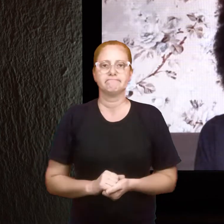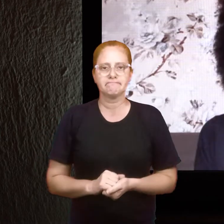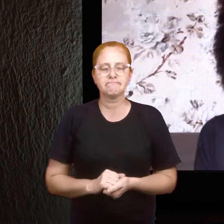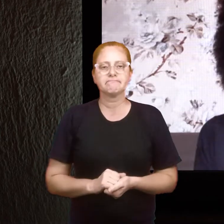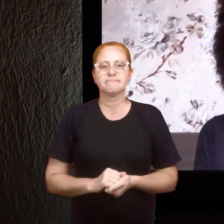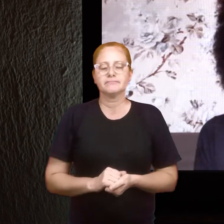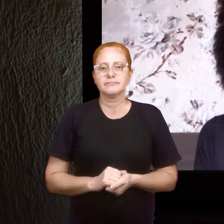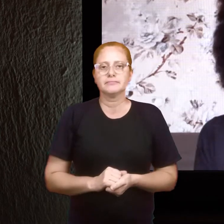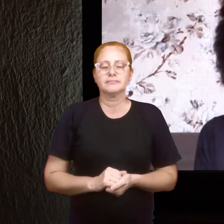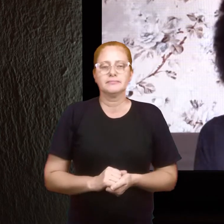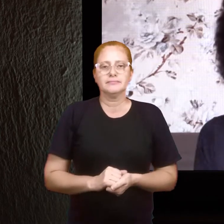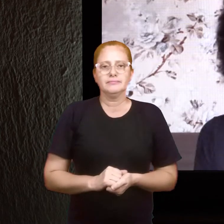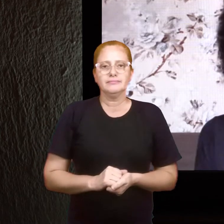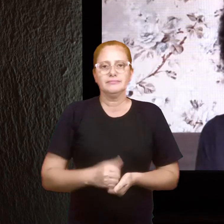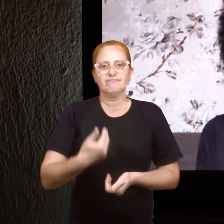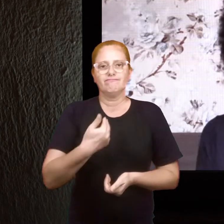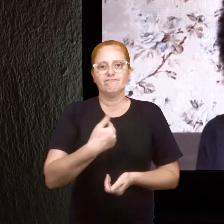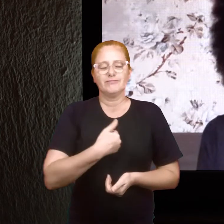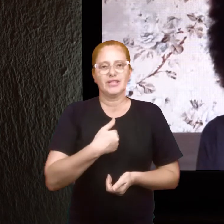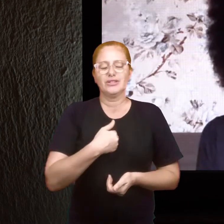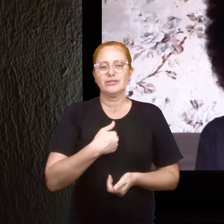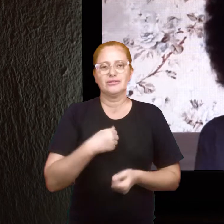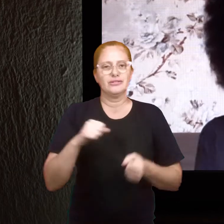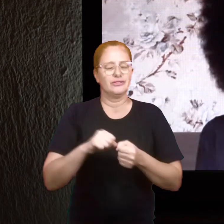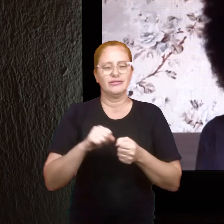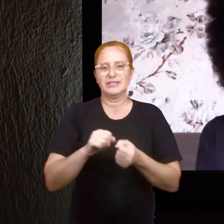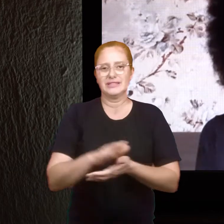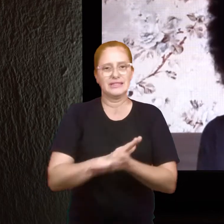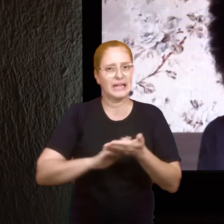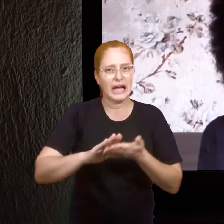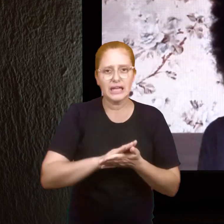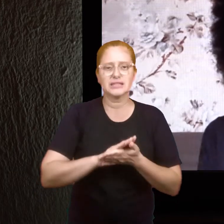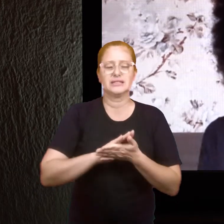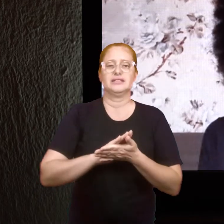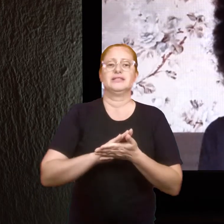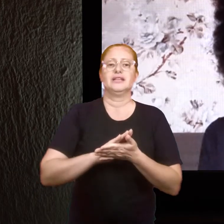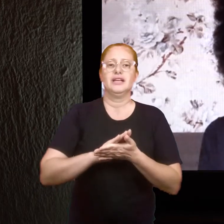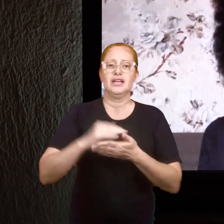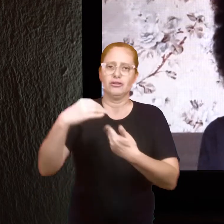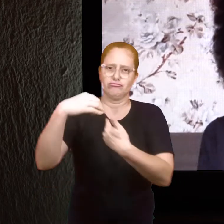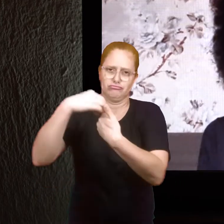Eu acabei não fazendo nada, eu segui os conselhos da professora.